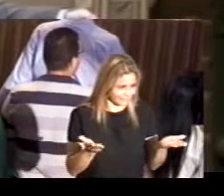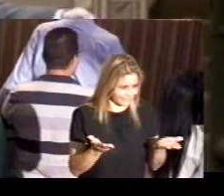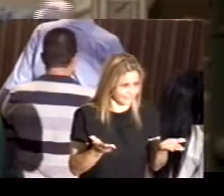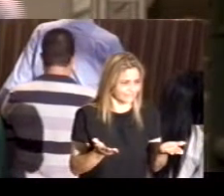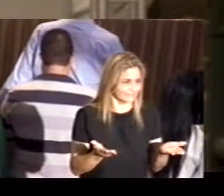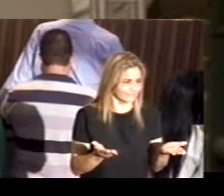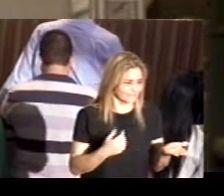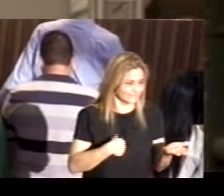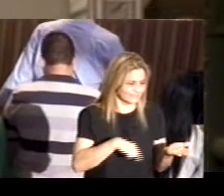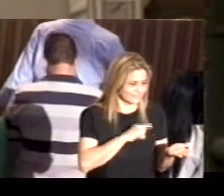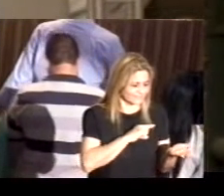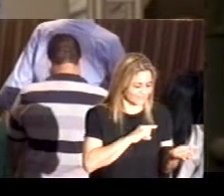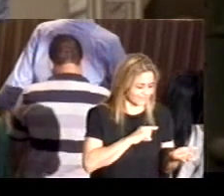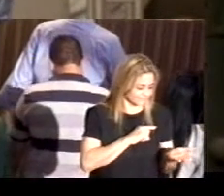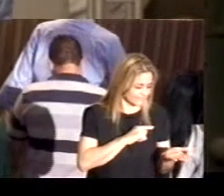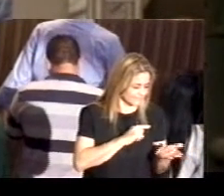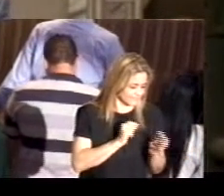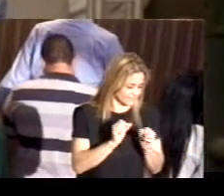gente. Amém?